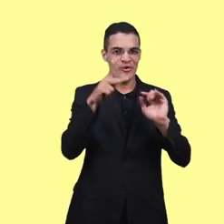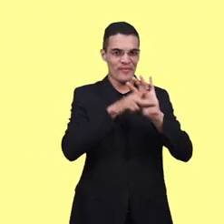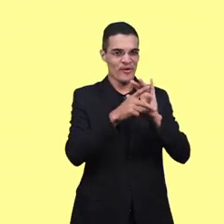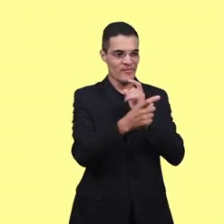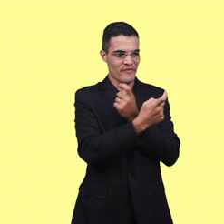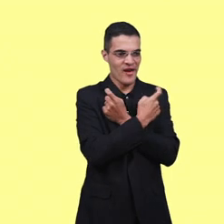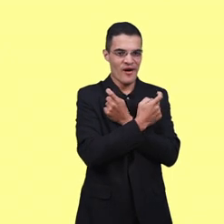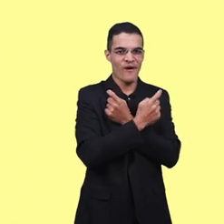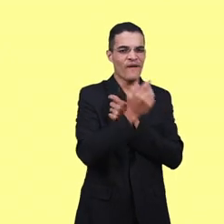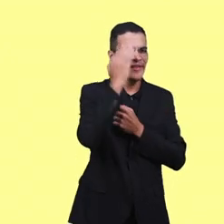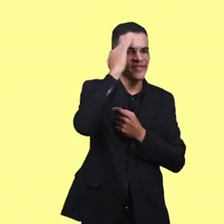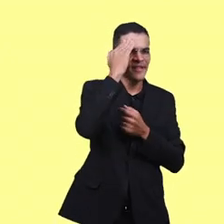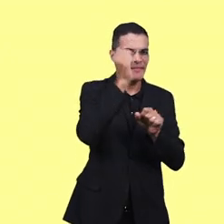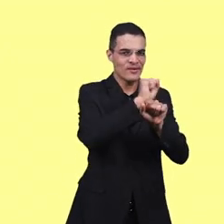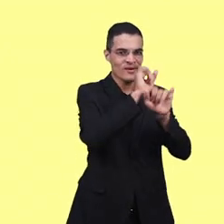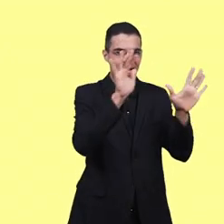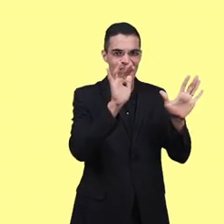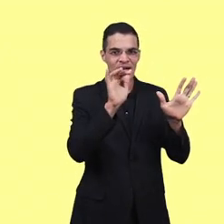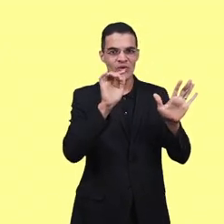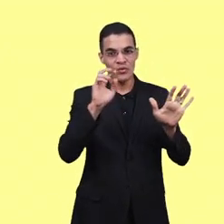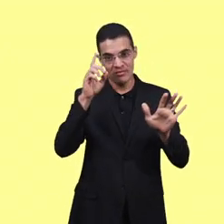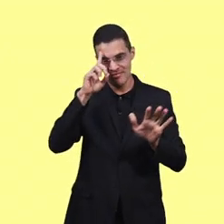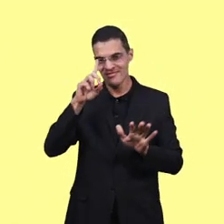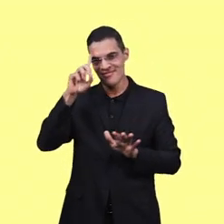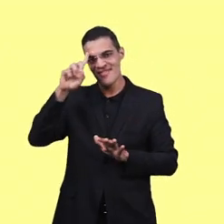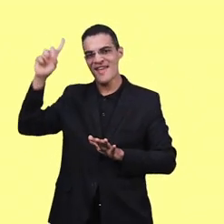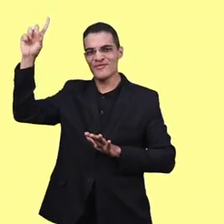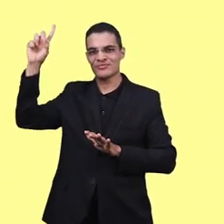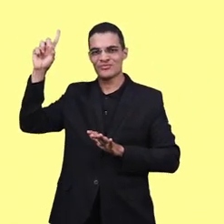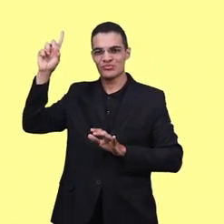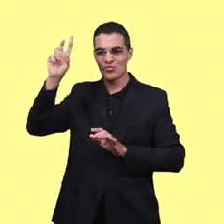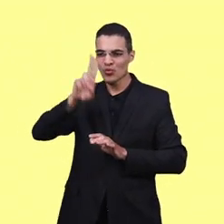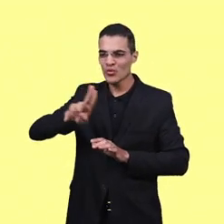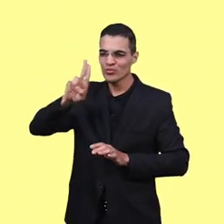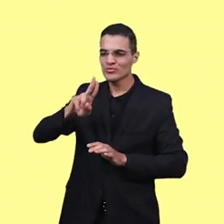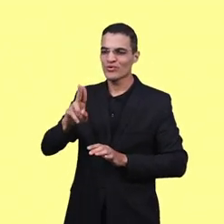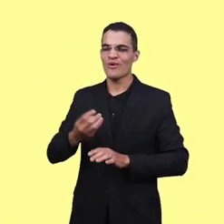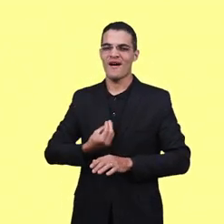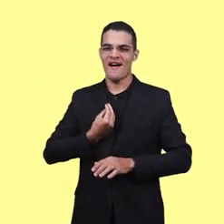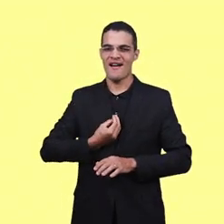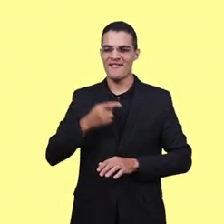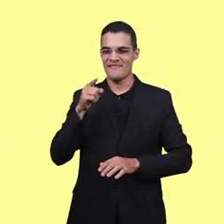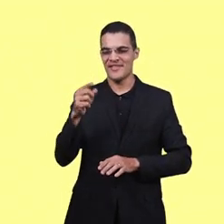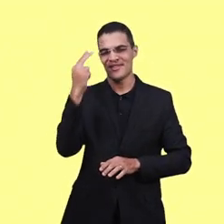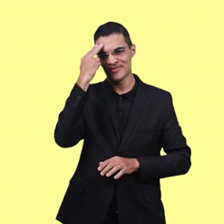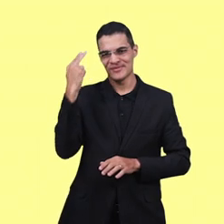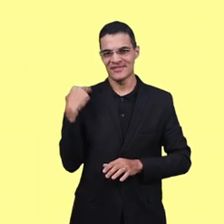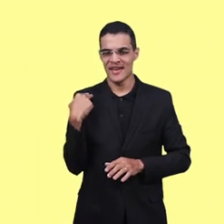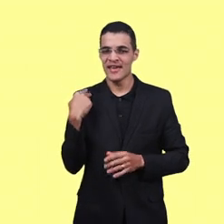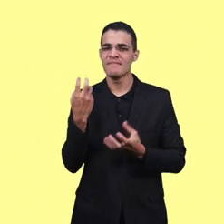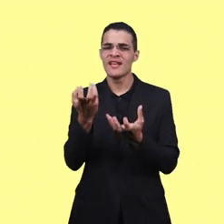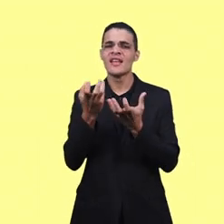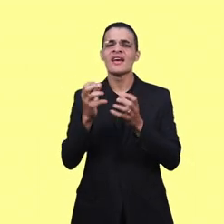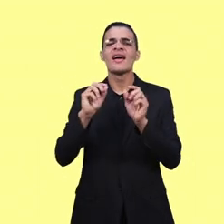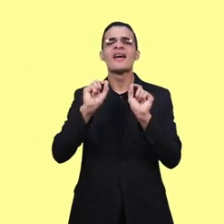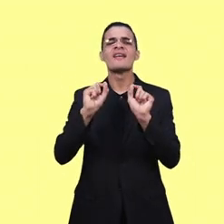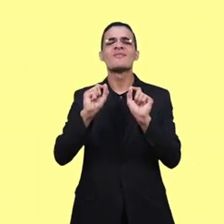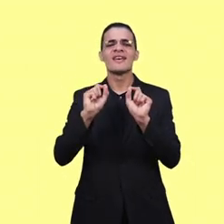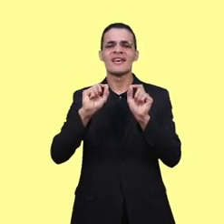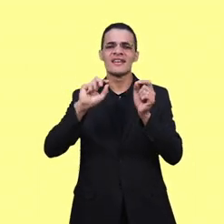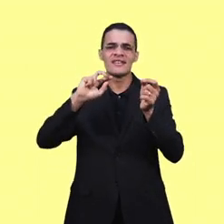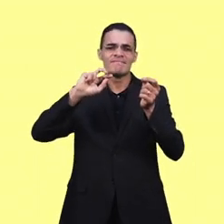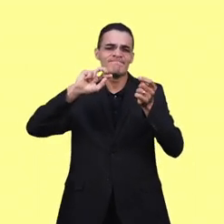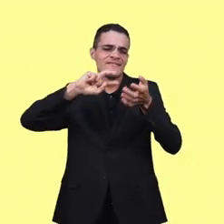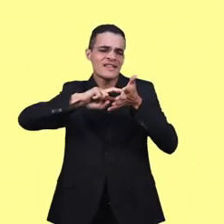para cumprir seu plano na vida dos servos fiéis. Deus quer nos ensinar com